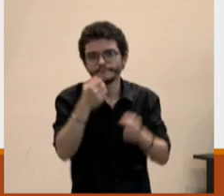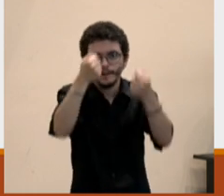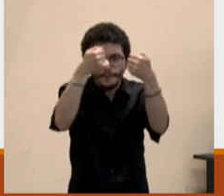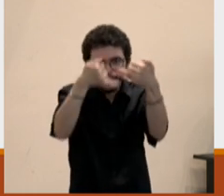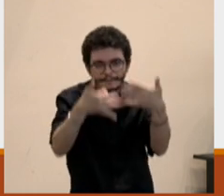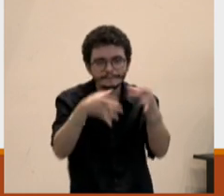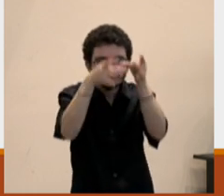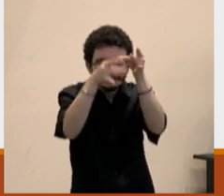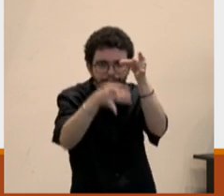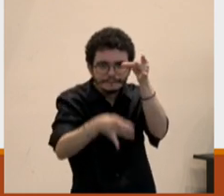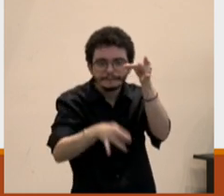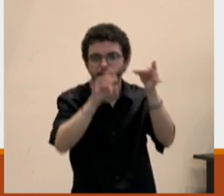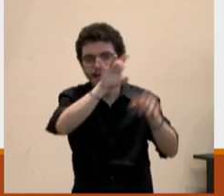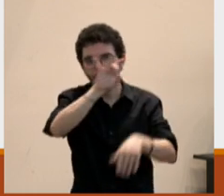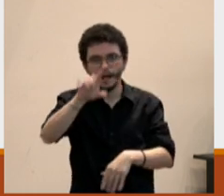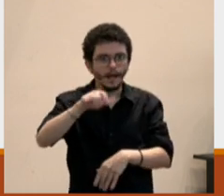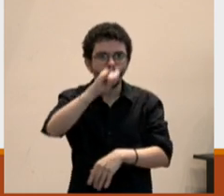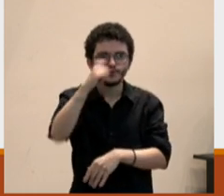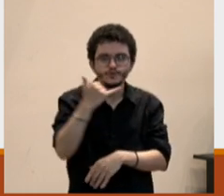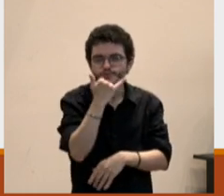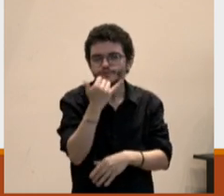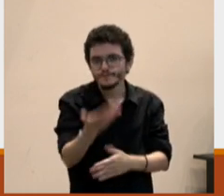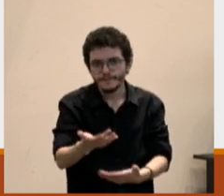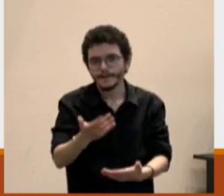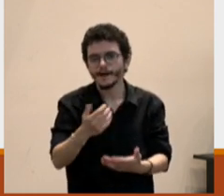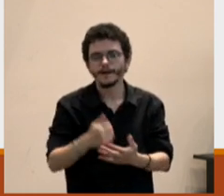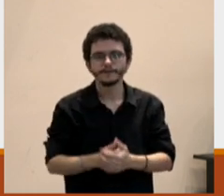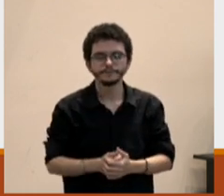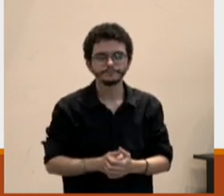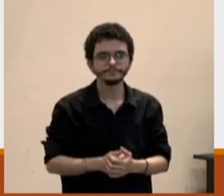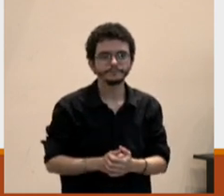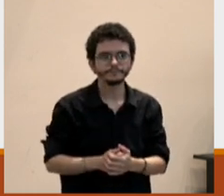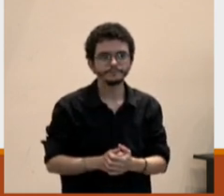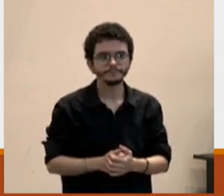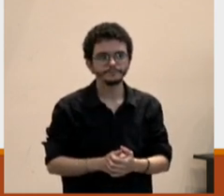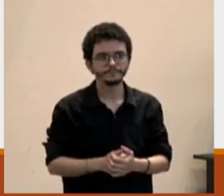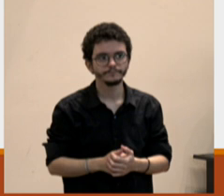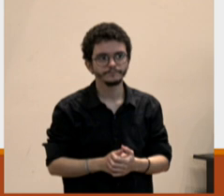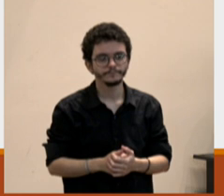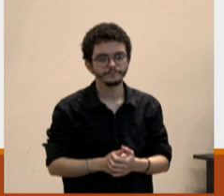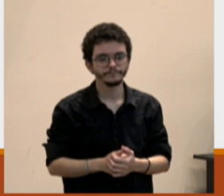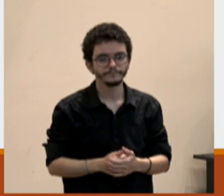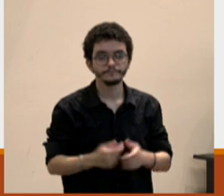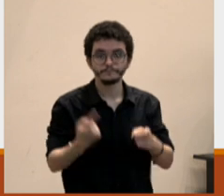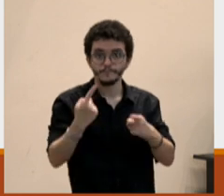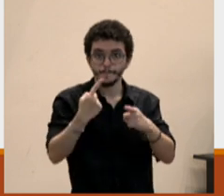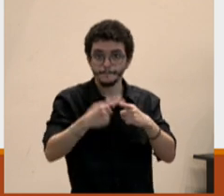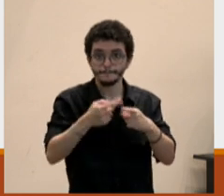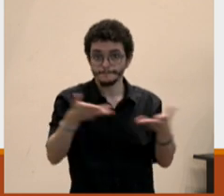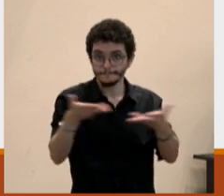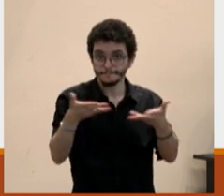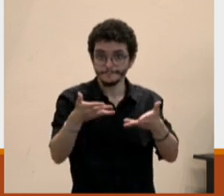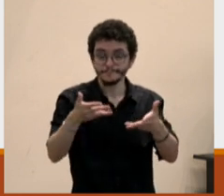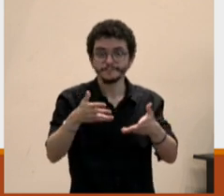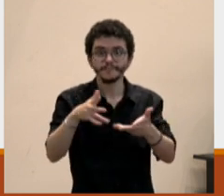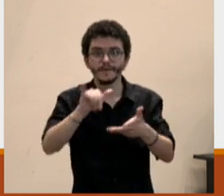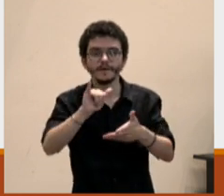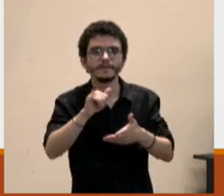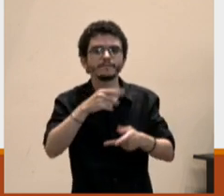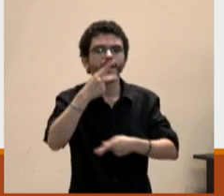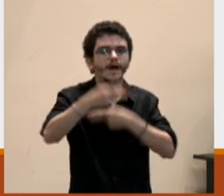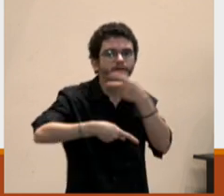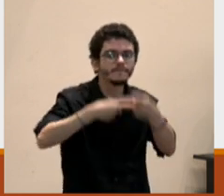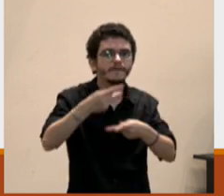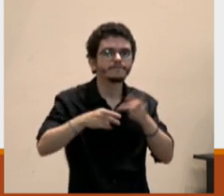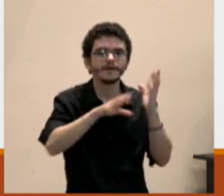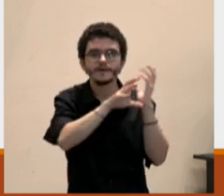uma delas, justificar cada uma delas no âmbito do trabalho da Fineduca. Porque, a partir de agora, a gente vai dizer o cálculo do custo